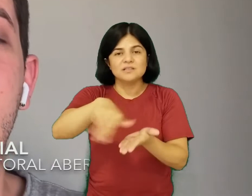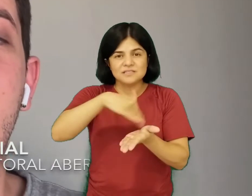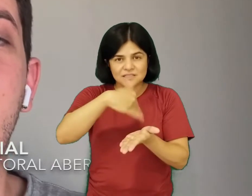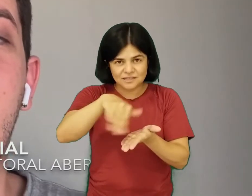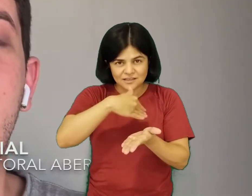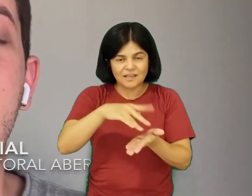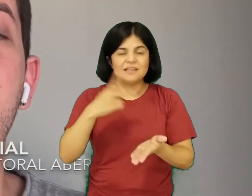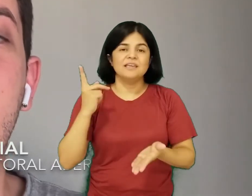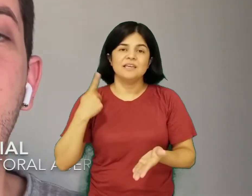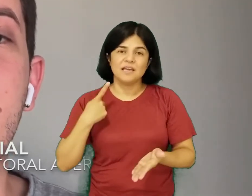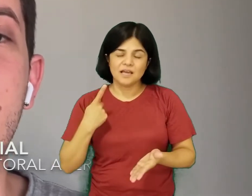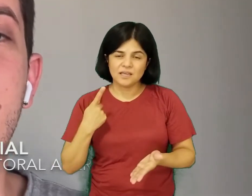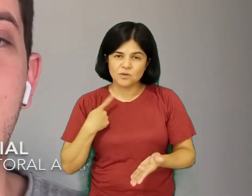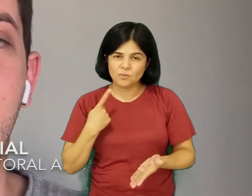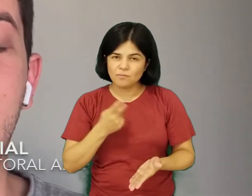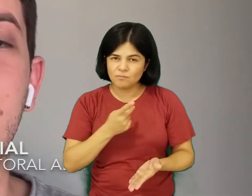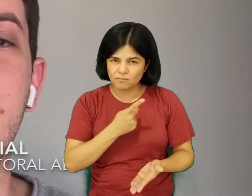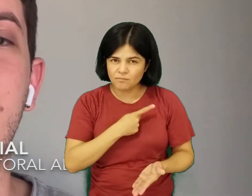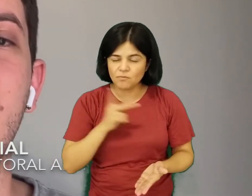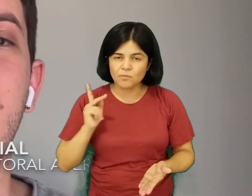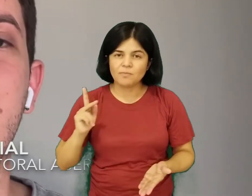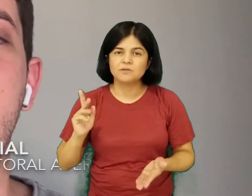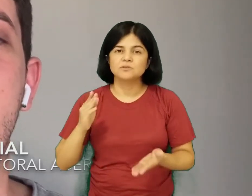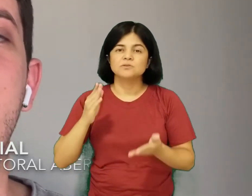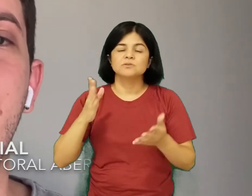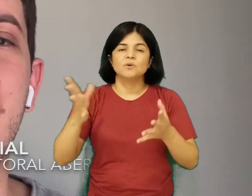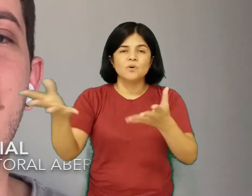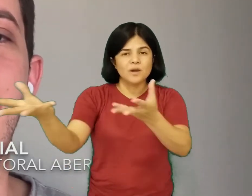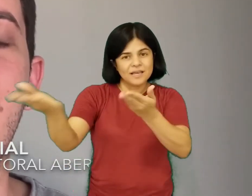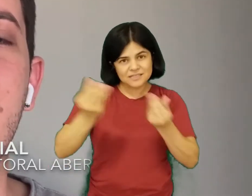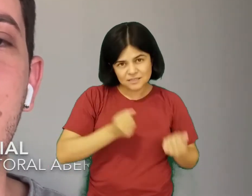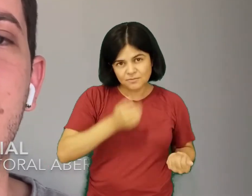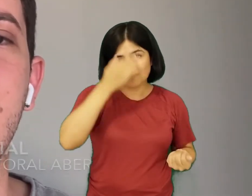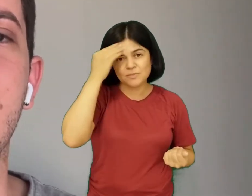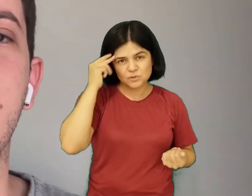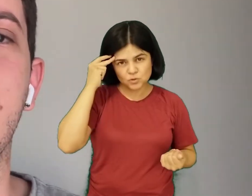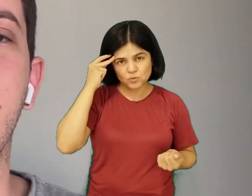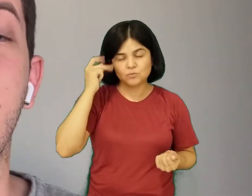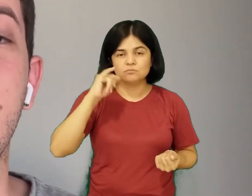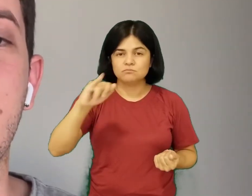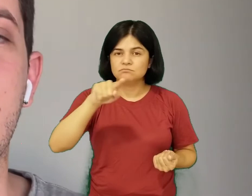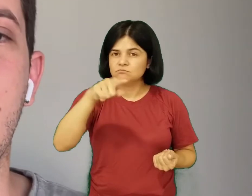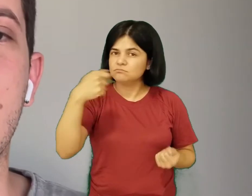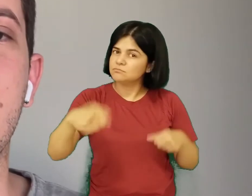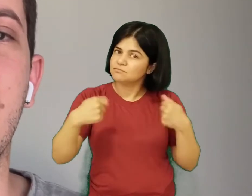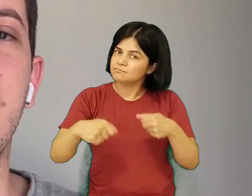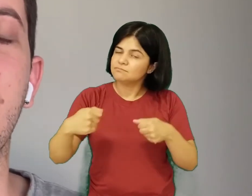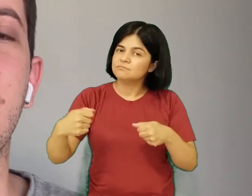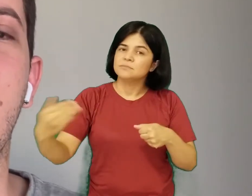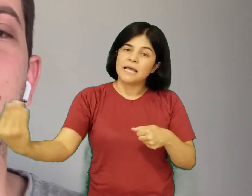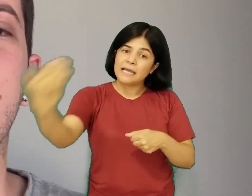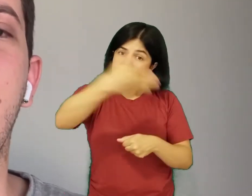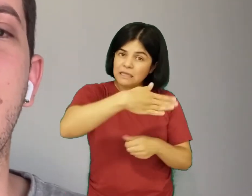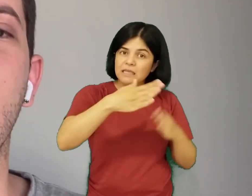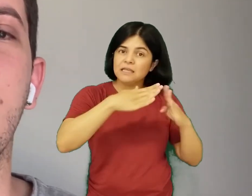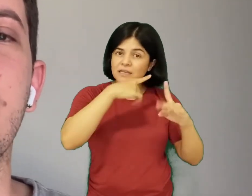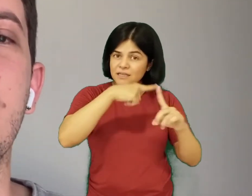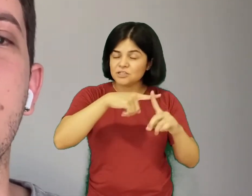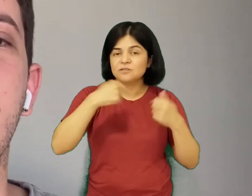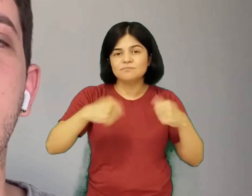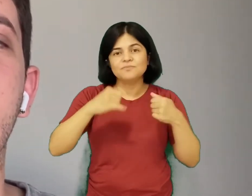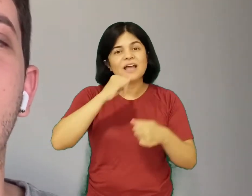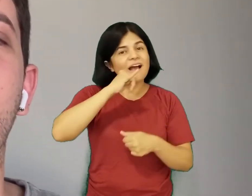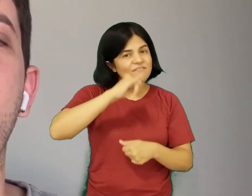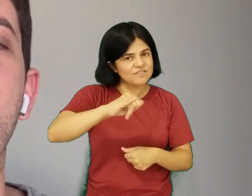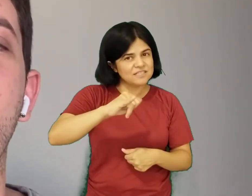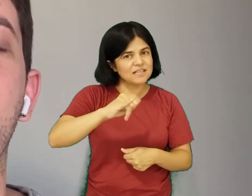abertos para atendimento presencial. Se você precisar passar lá na igreja, antes é necessário você agendar a sua